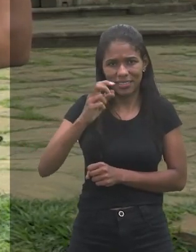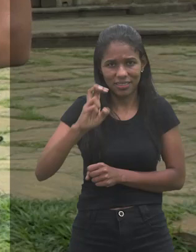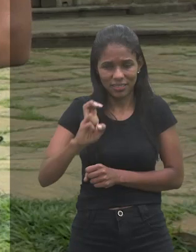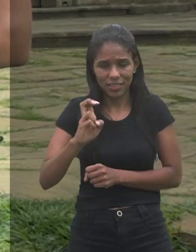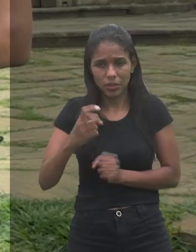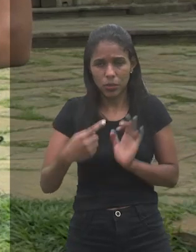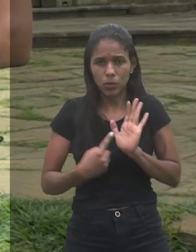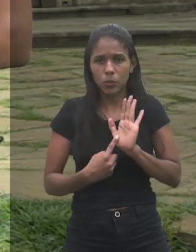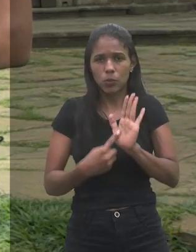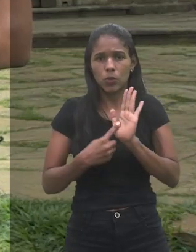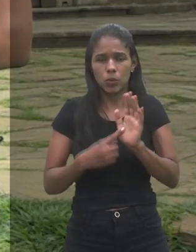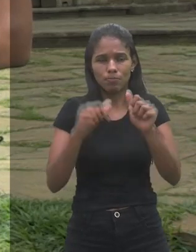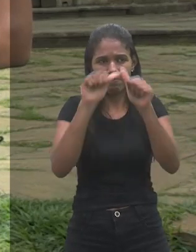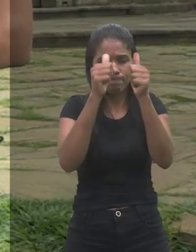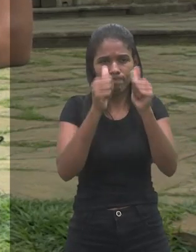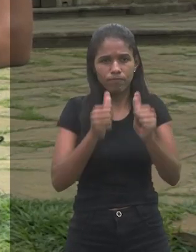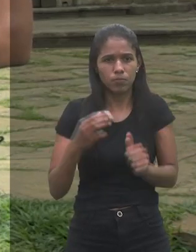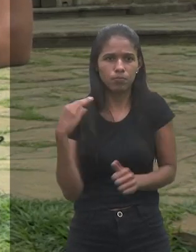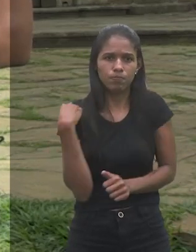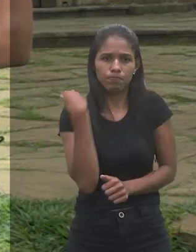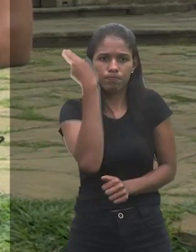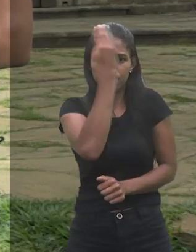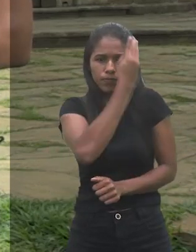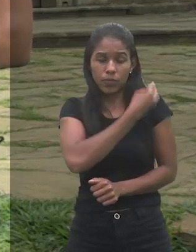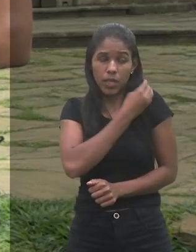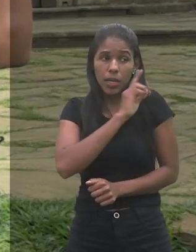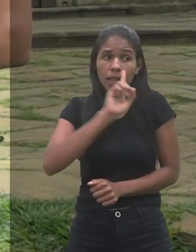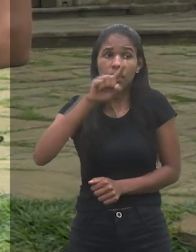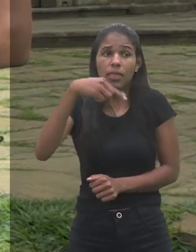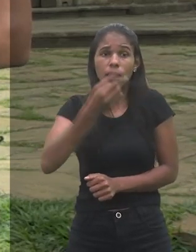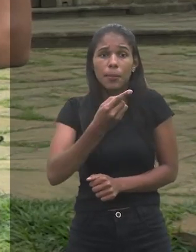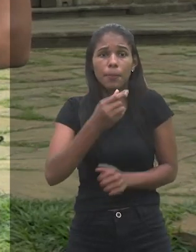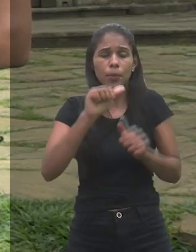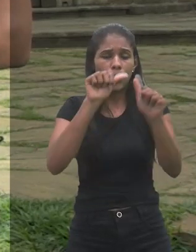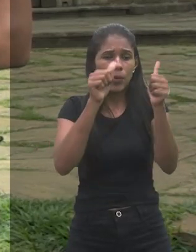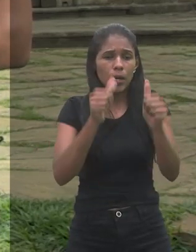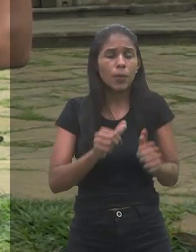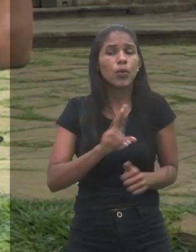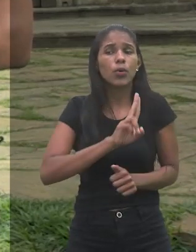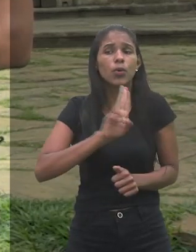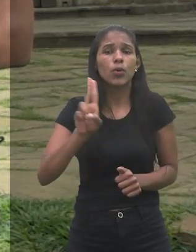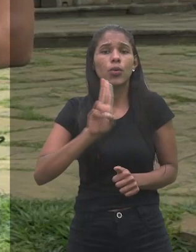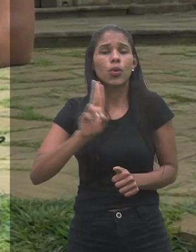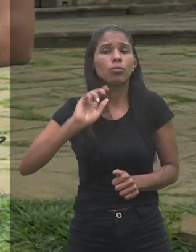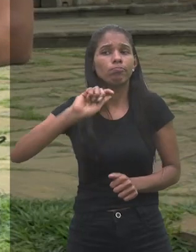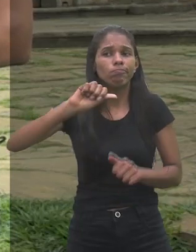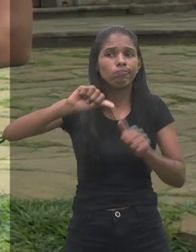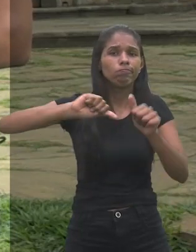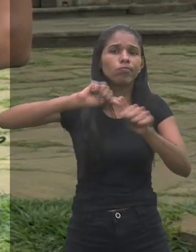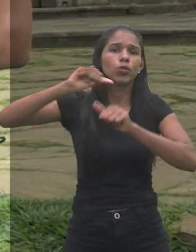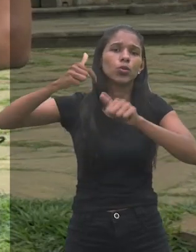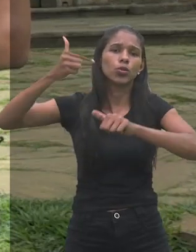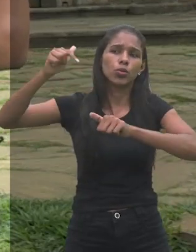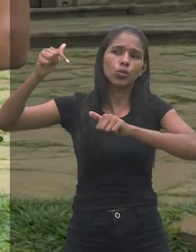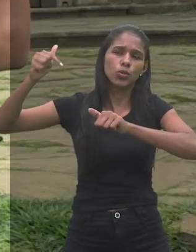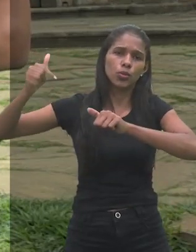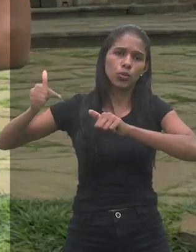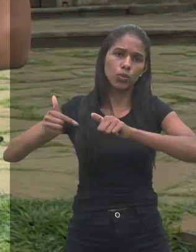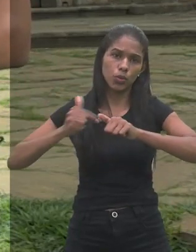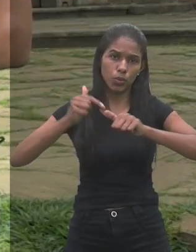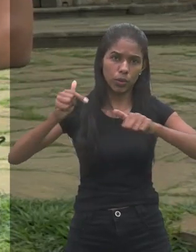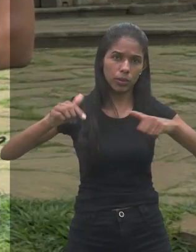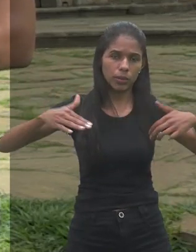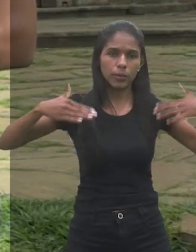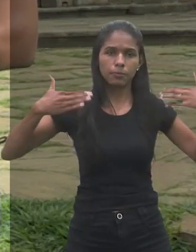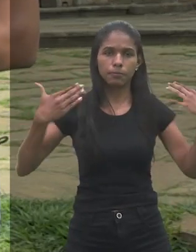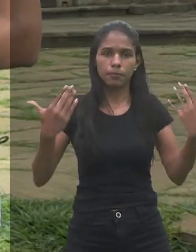aparece nas ordens terceiras, ela vem com outros nomes, como aqui Nossa Senhora Rainha dos Anjos ou Nossa Senhora da Porciúncula, sendo que o